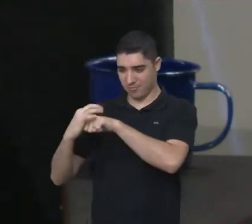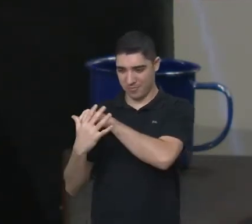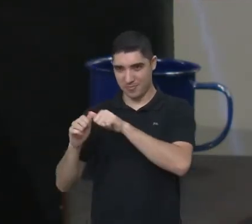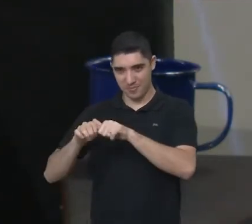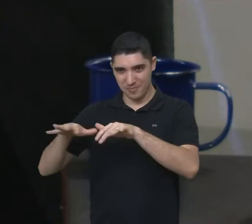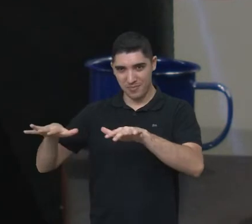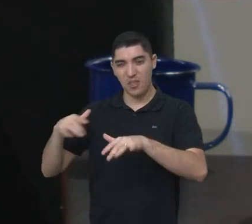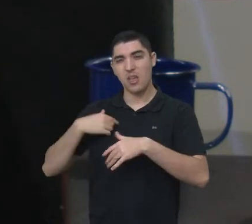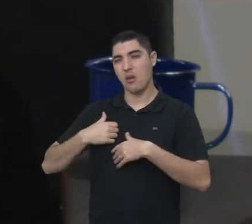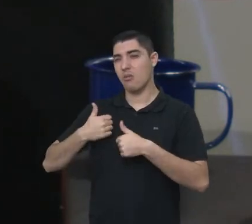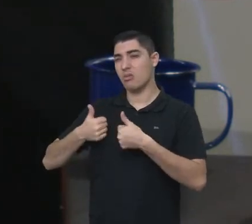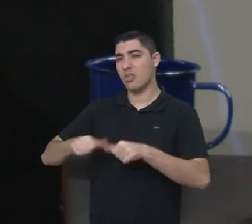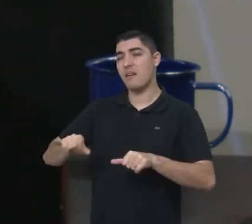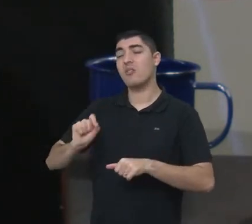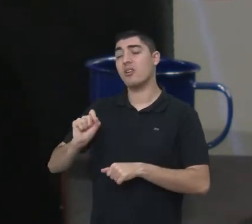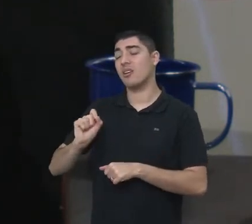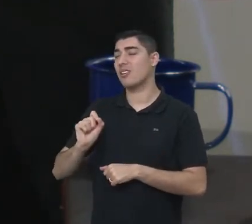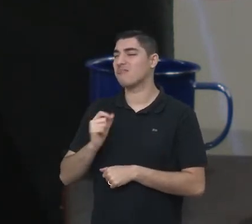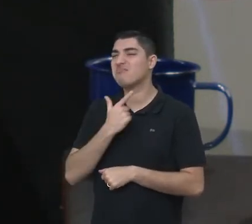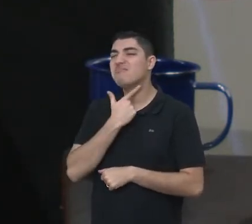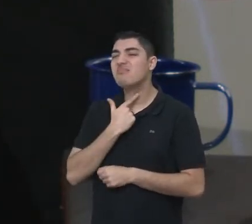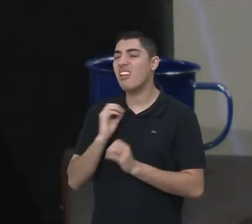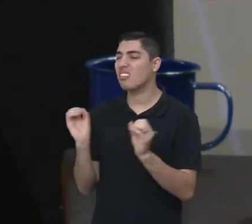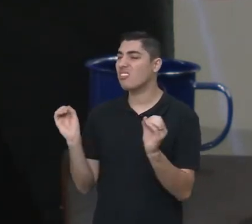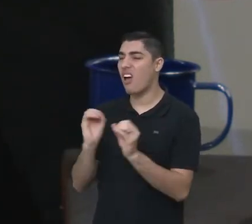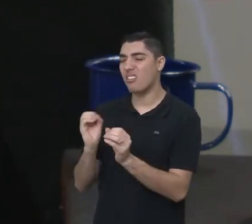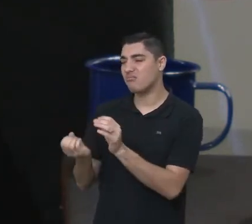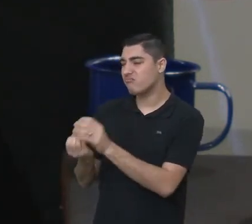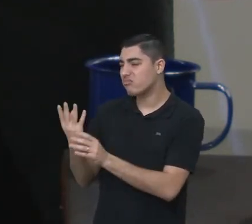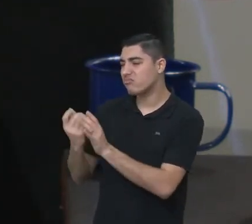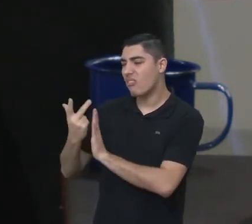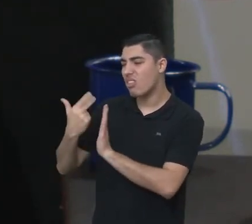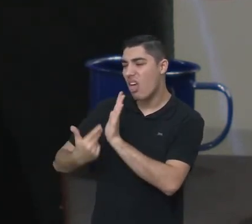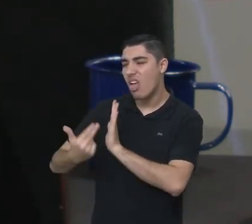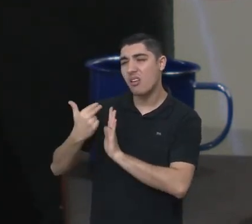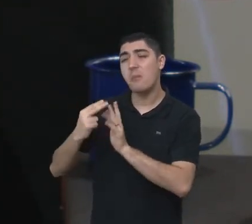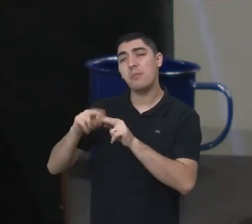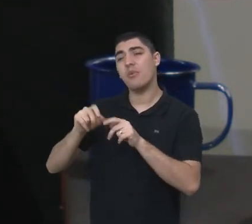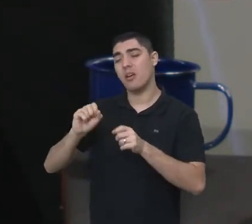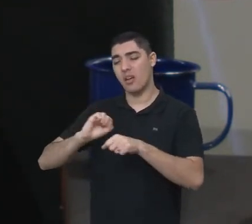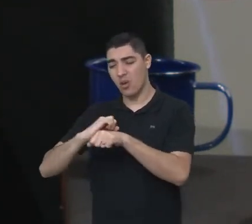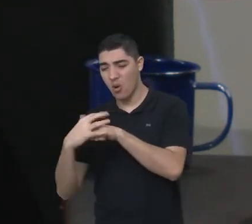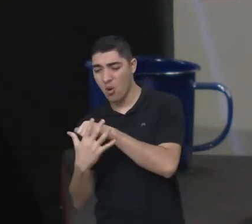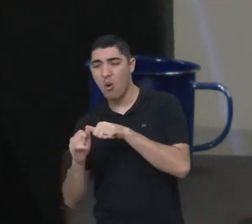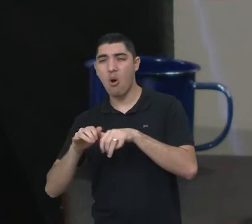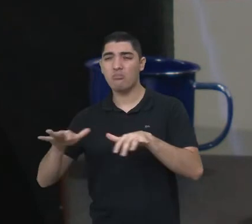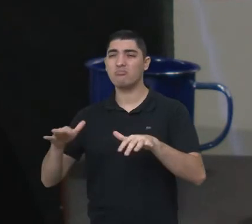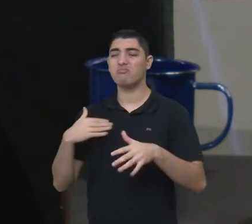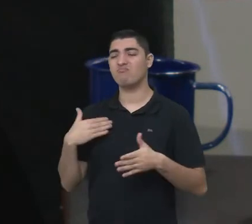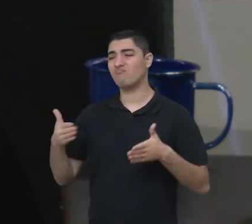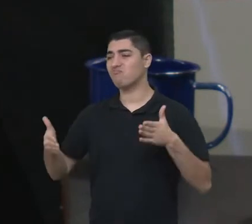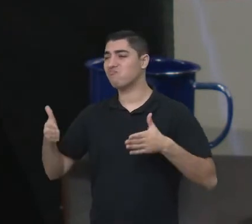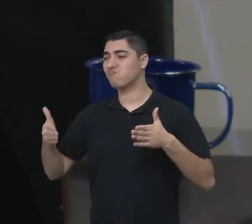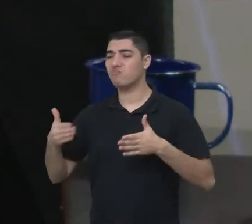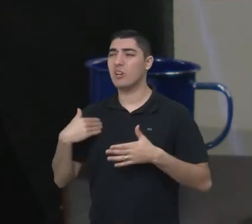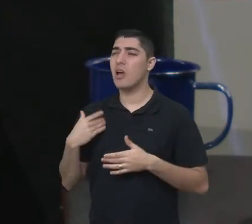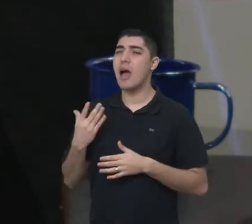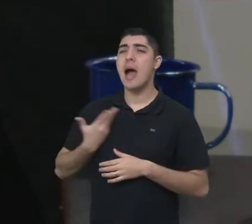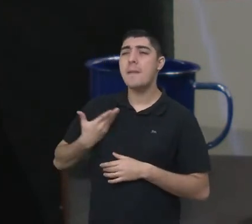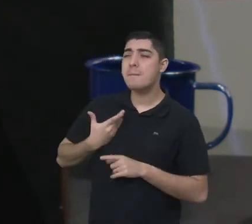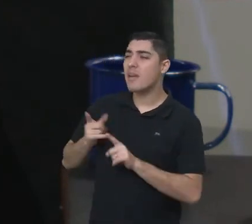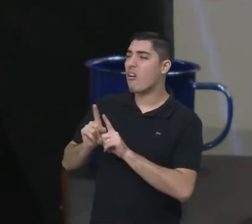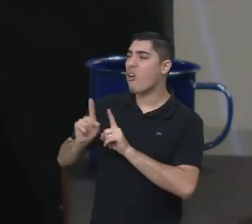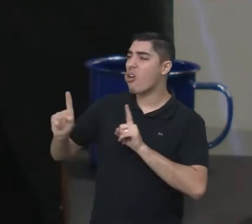porque eu tava bem... Foi um momento meio difícil, assim, na pandemia. Pelo fato de estar longe dos amigos, não ter